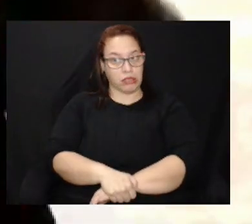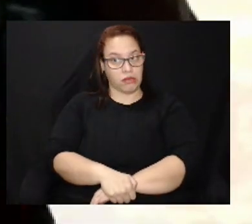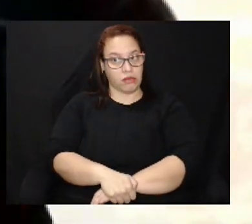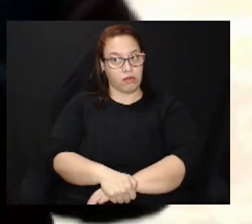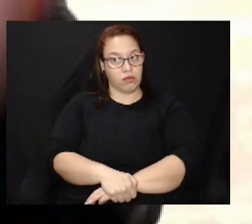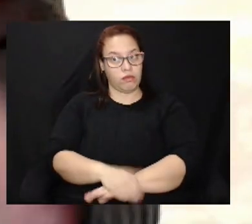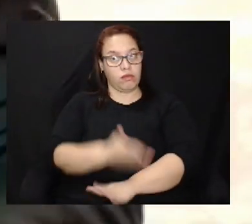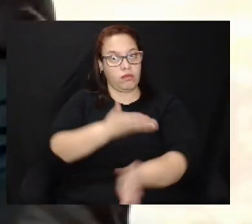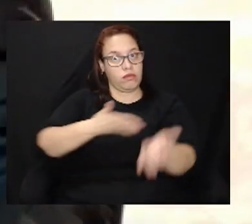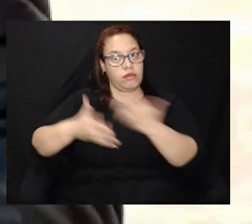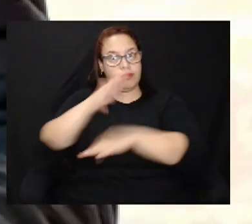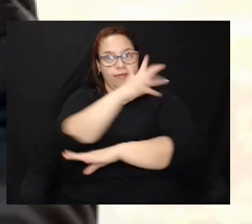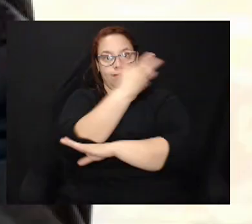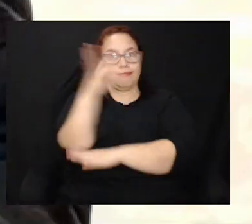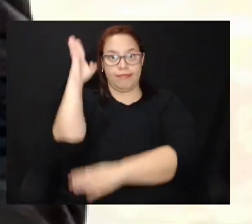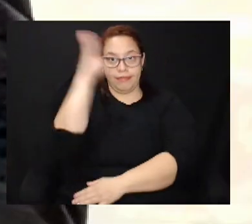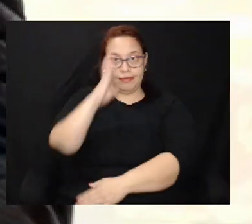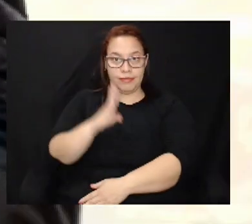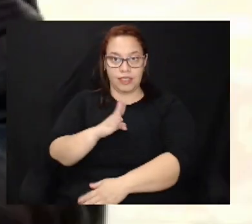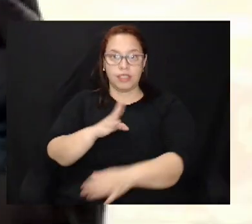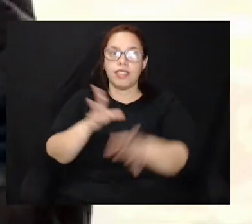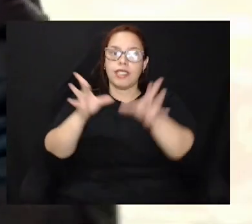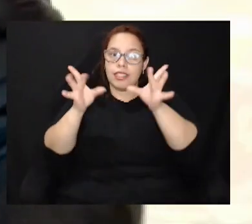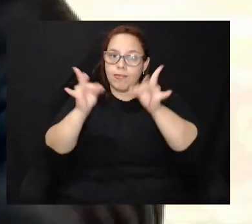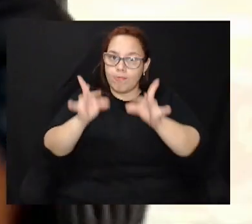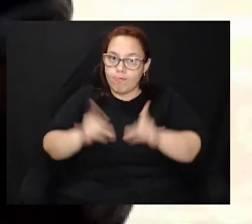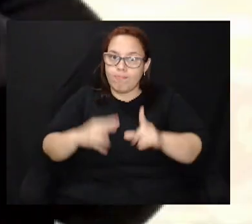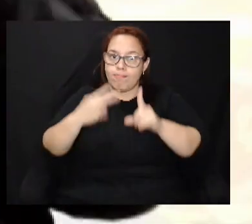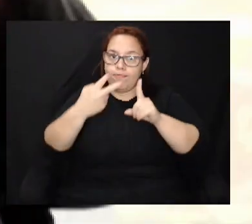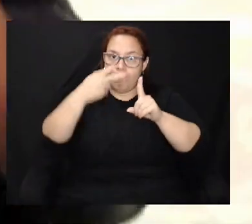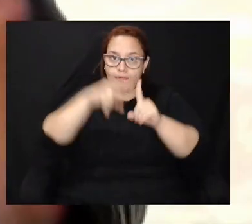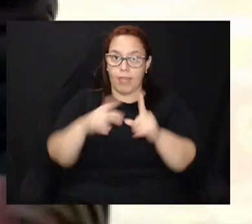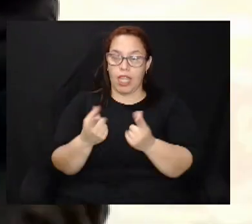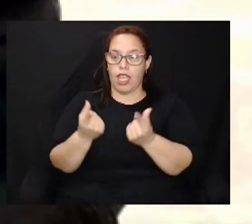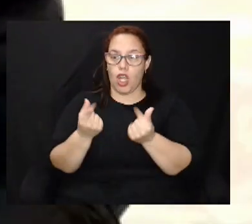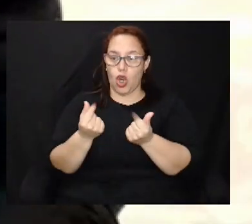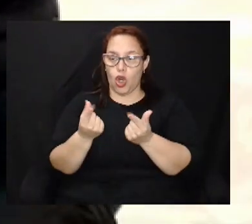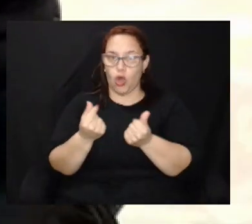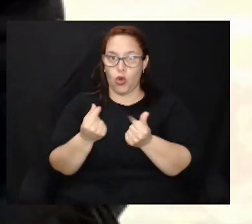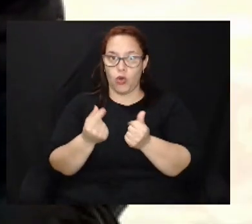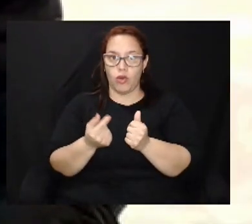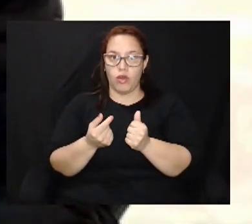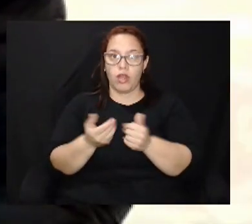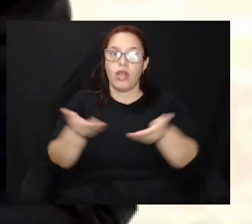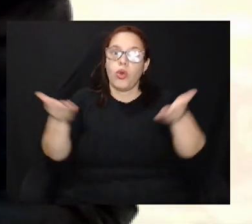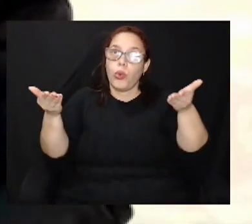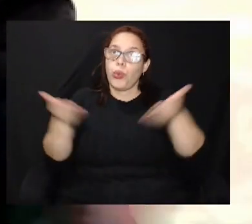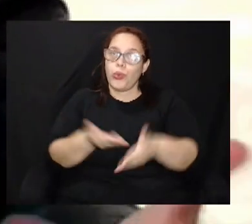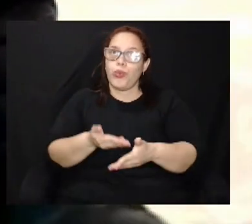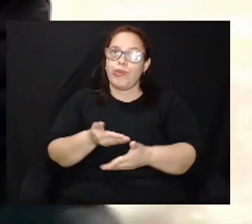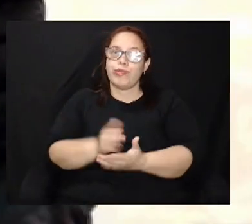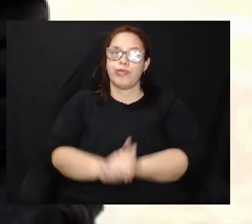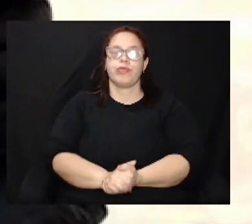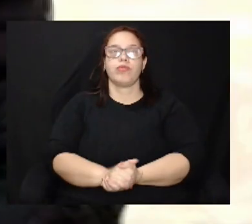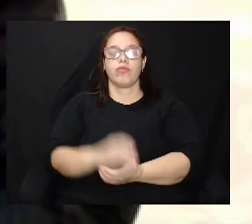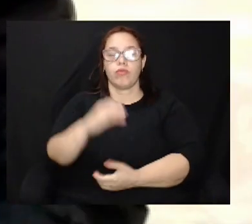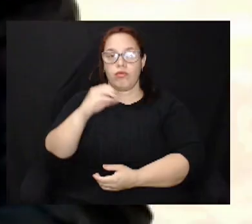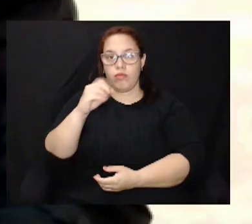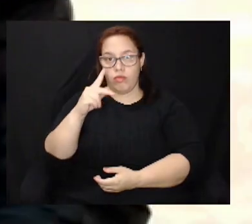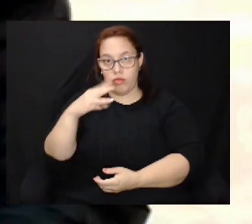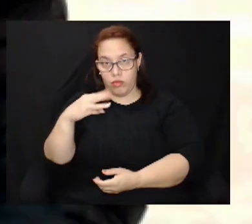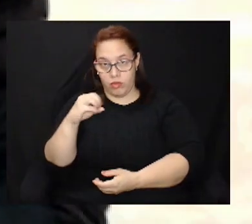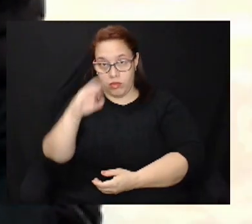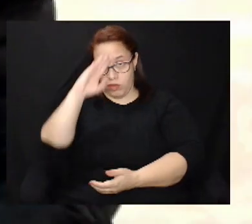o Brasil é expressiva do ponto de vista econômico. Agora, contra a COP, eu acredito